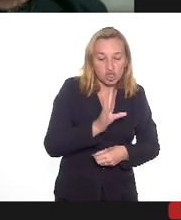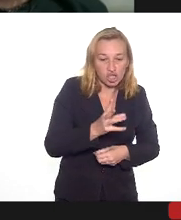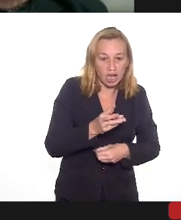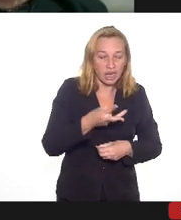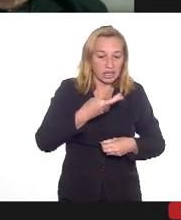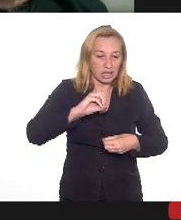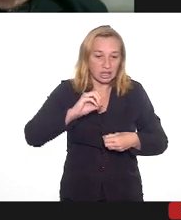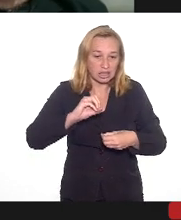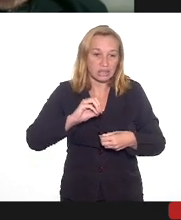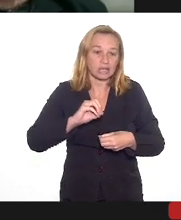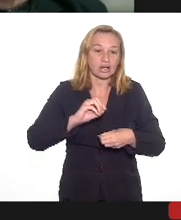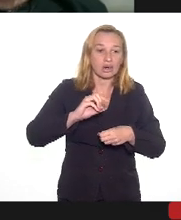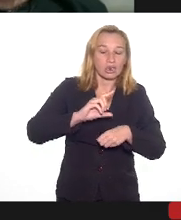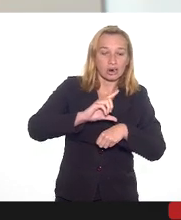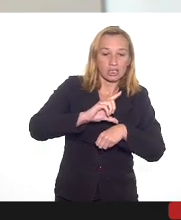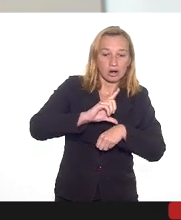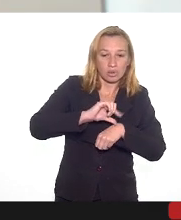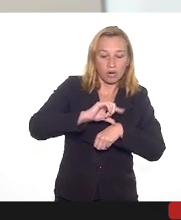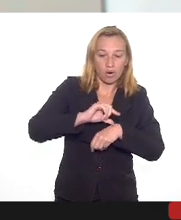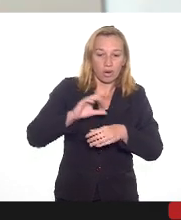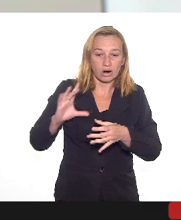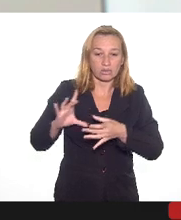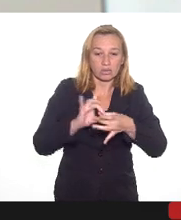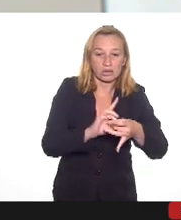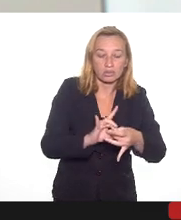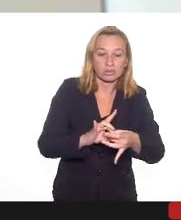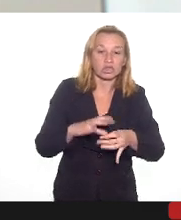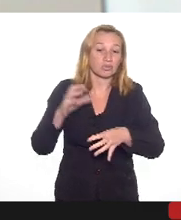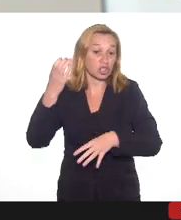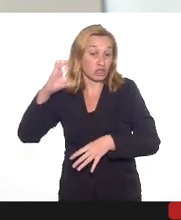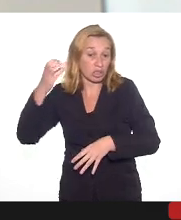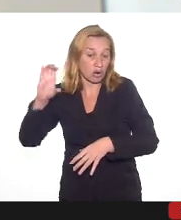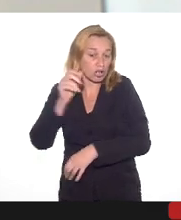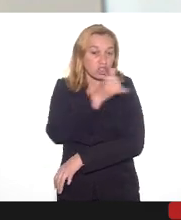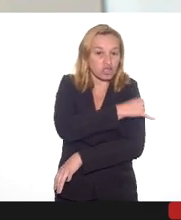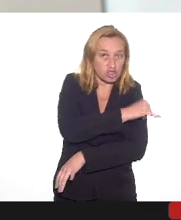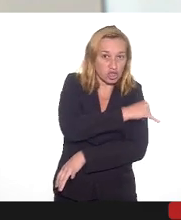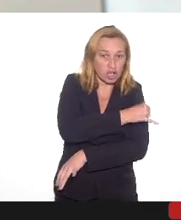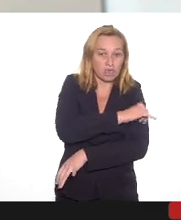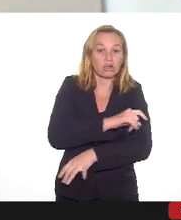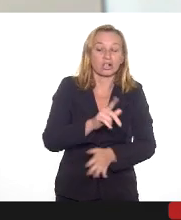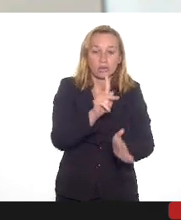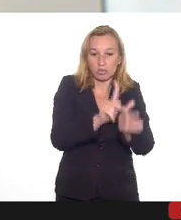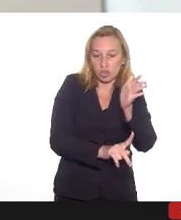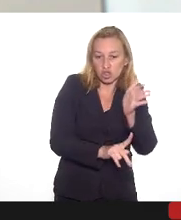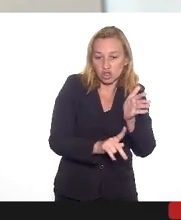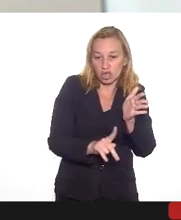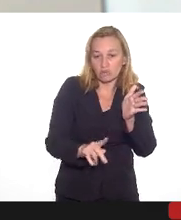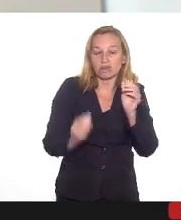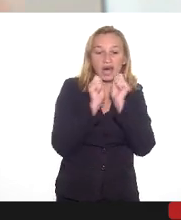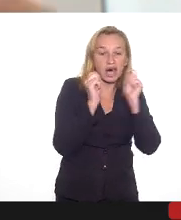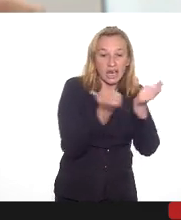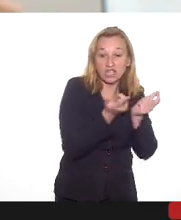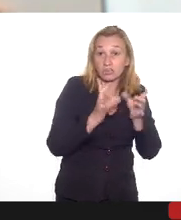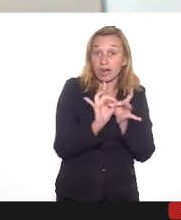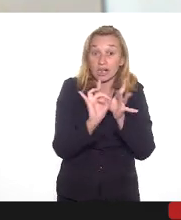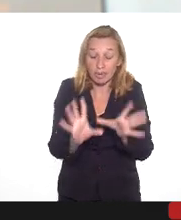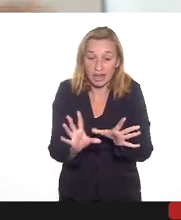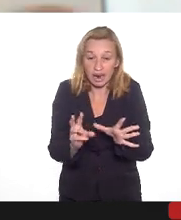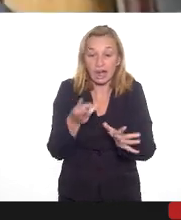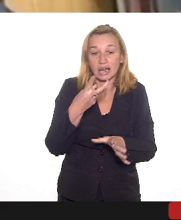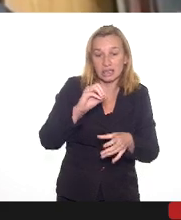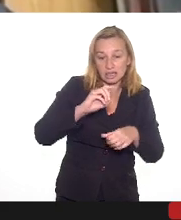migração, município de Niterói, município do Rio de Janeiro, e a gente tinha tramitando um projeto na Alerj para permitir